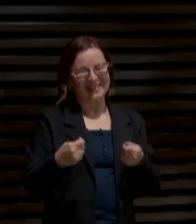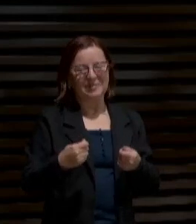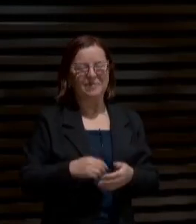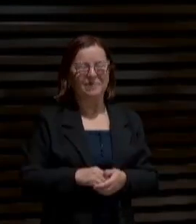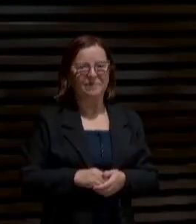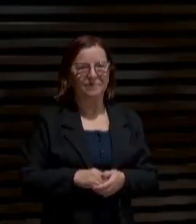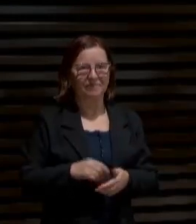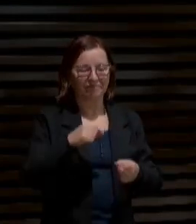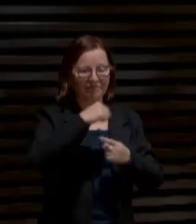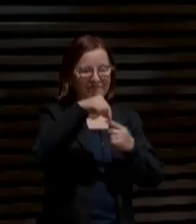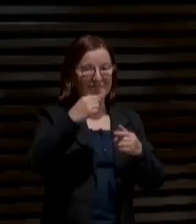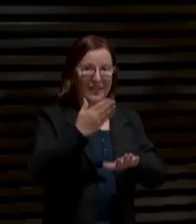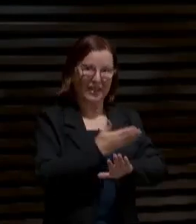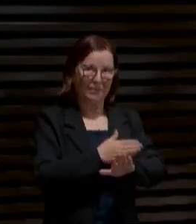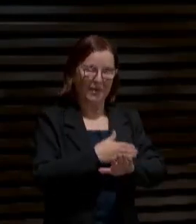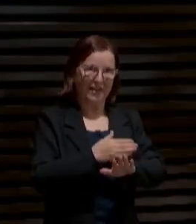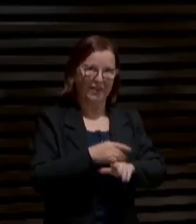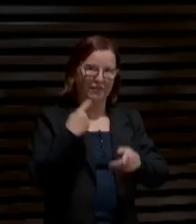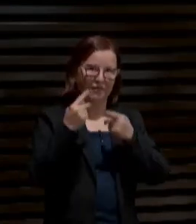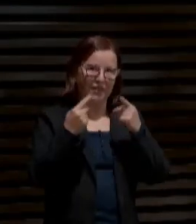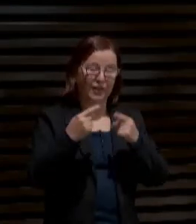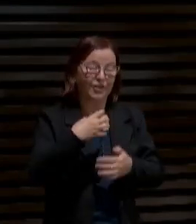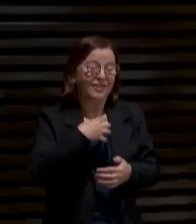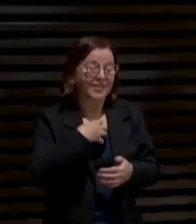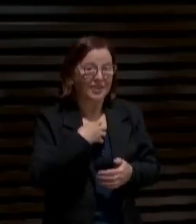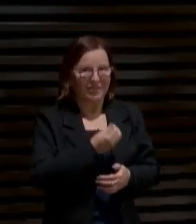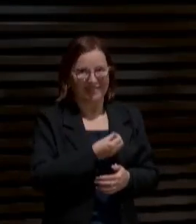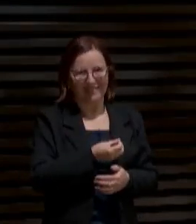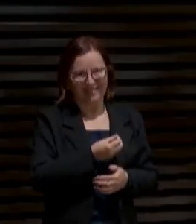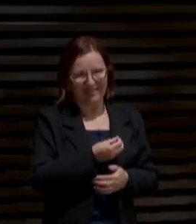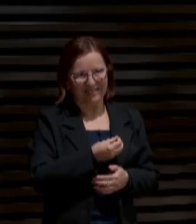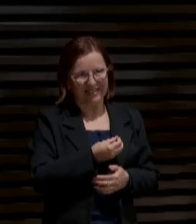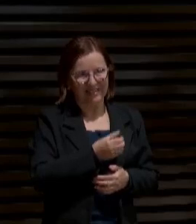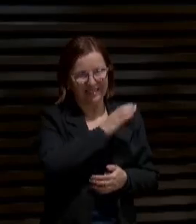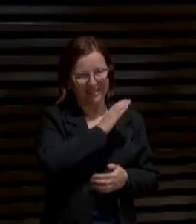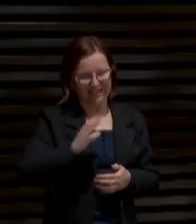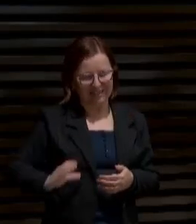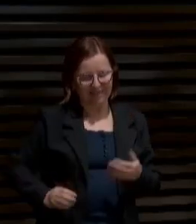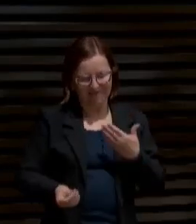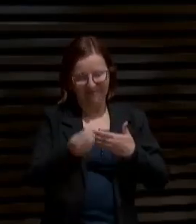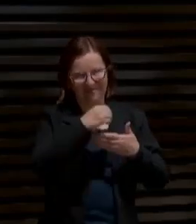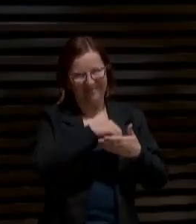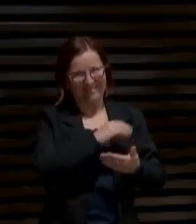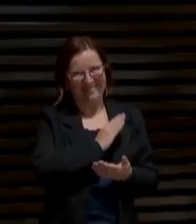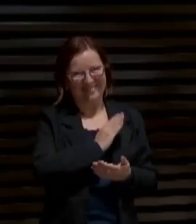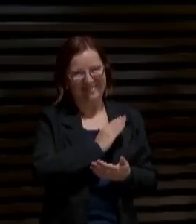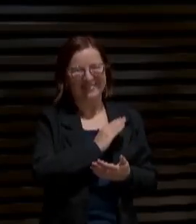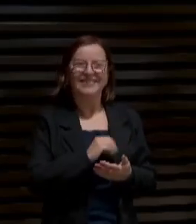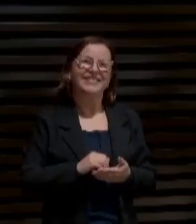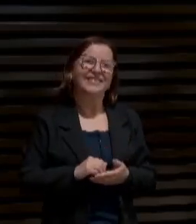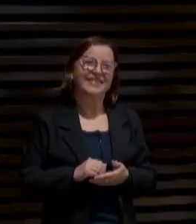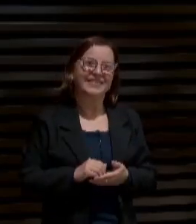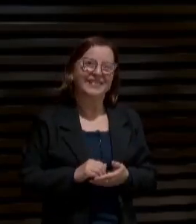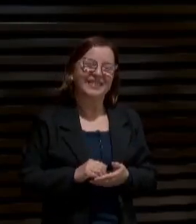santidade na prática diz respeito à maneira de viver de Cristo em nós e está